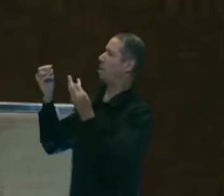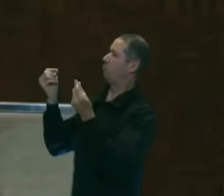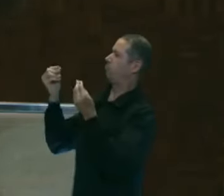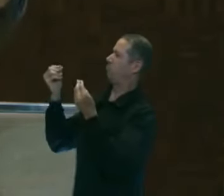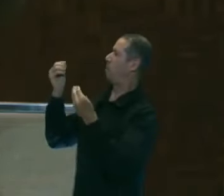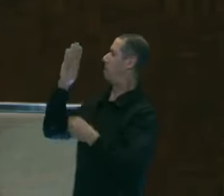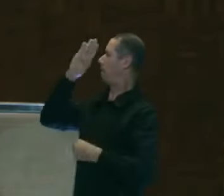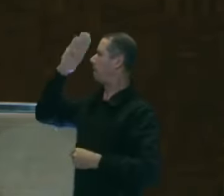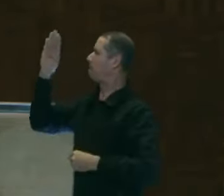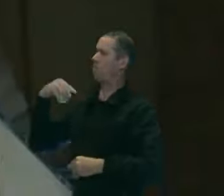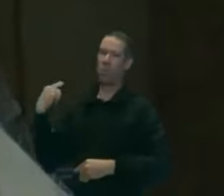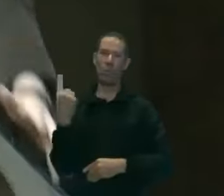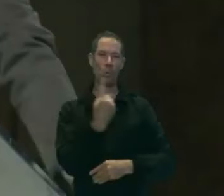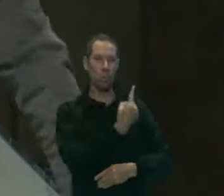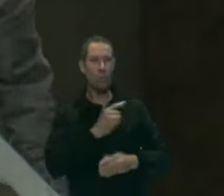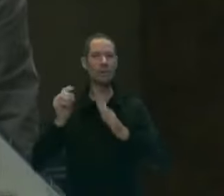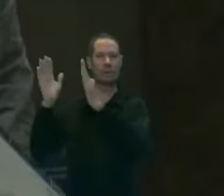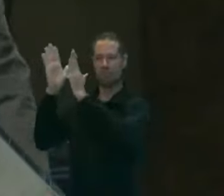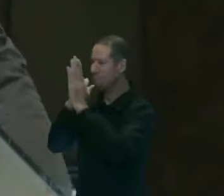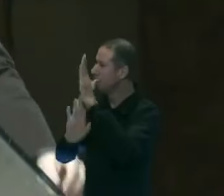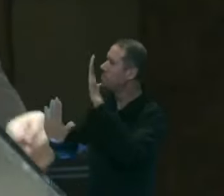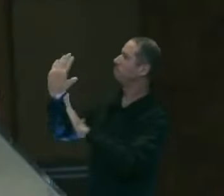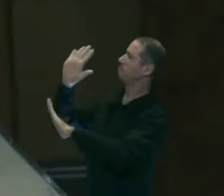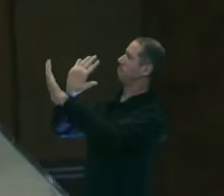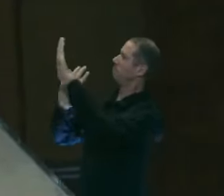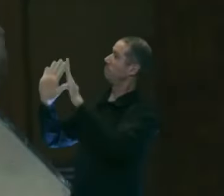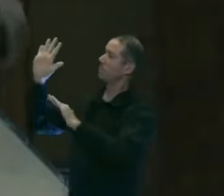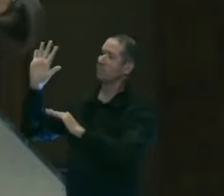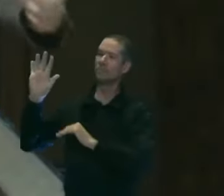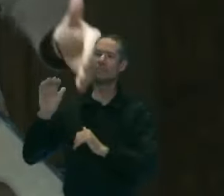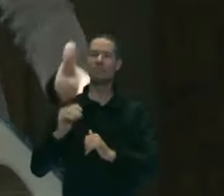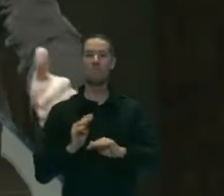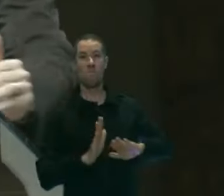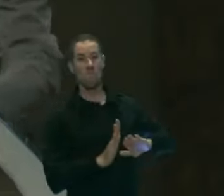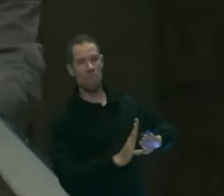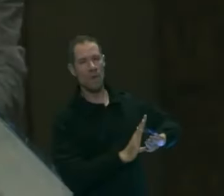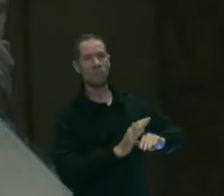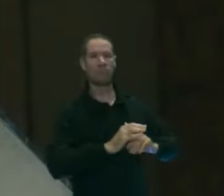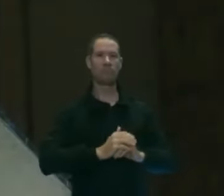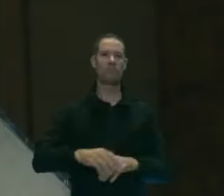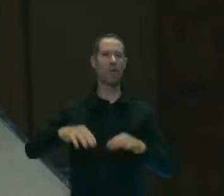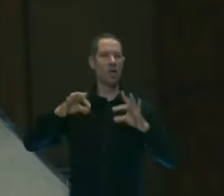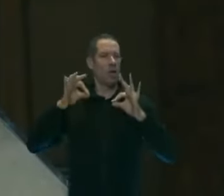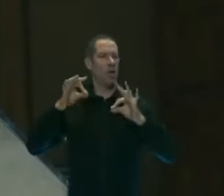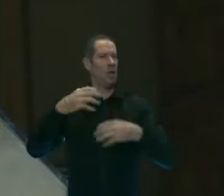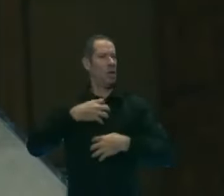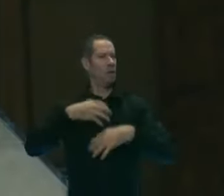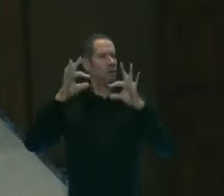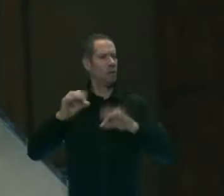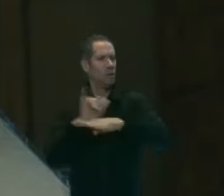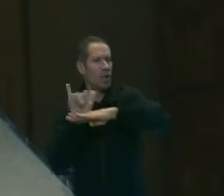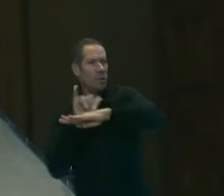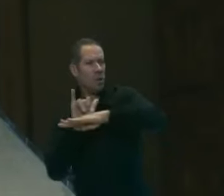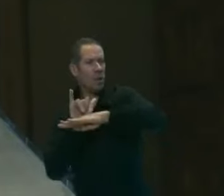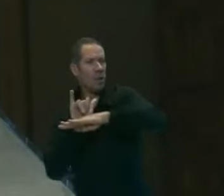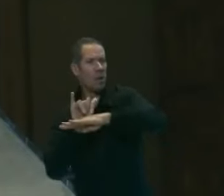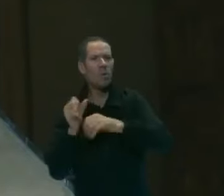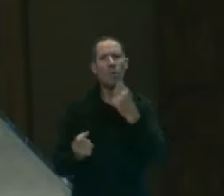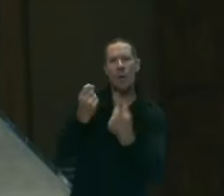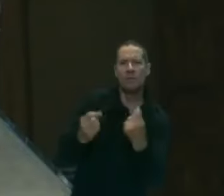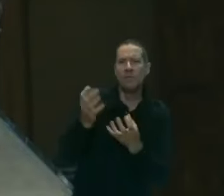essência da nossa adoração. Se existe um procedimento certo, um jeito certo, eu quero aprender. Quantos desejam